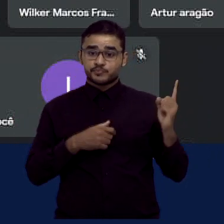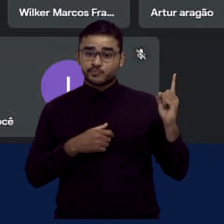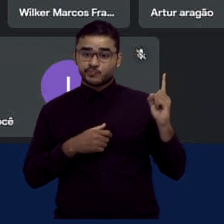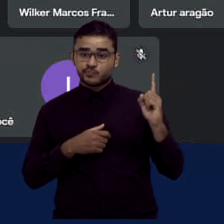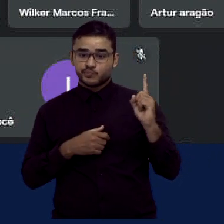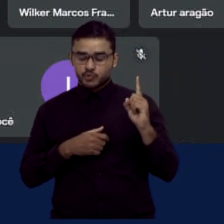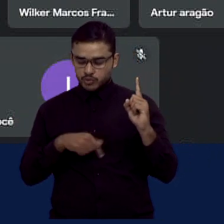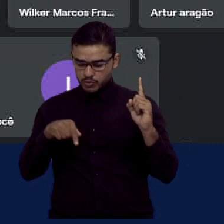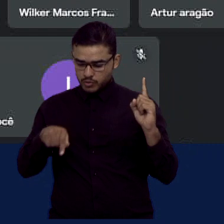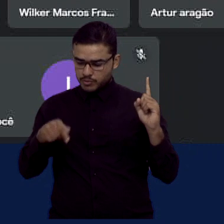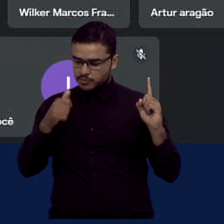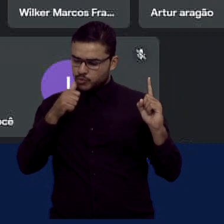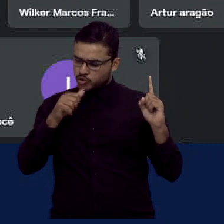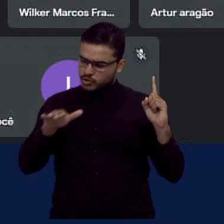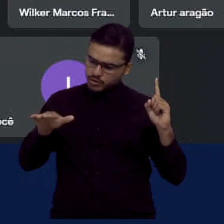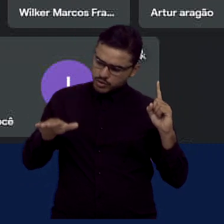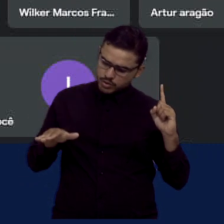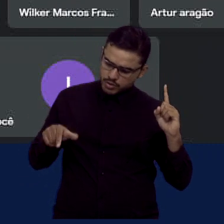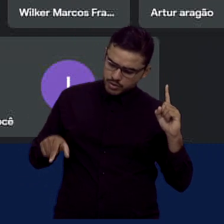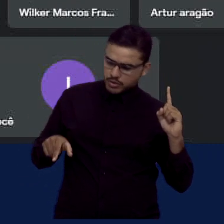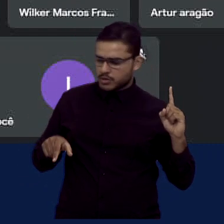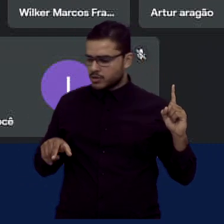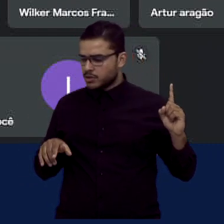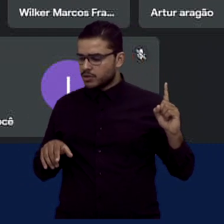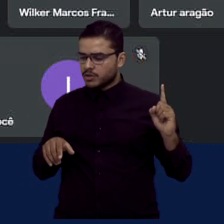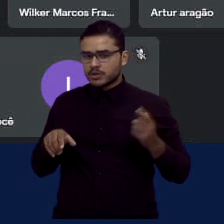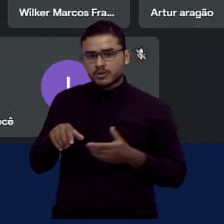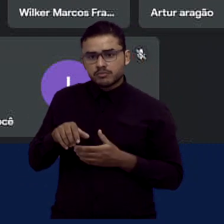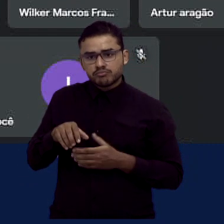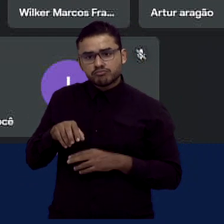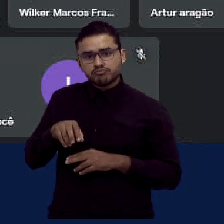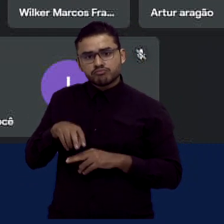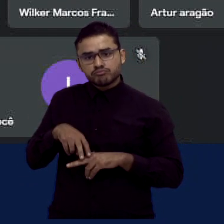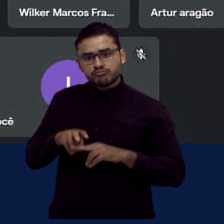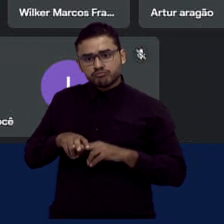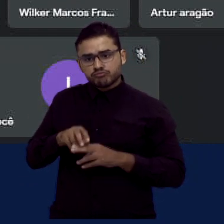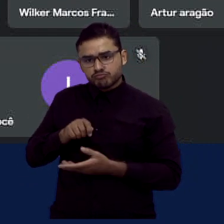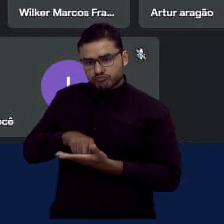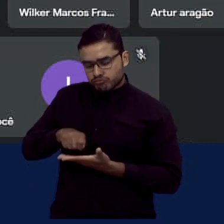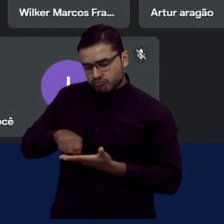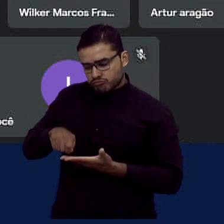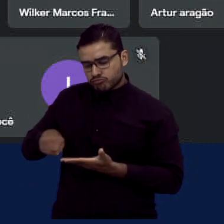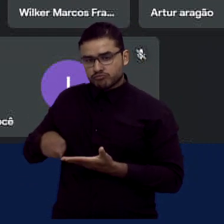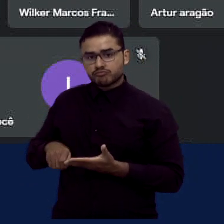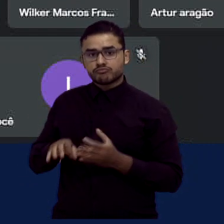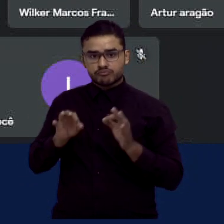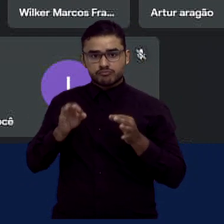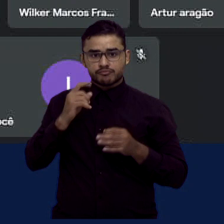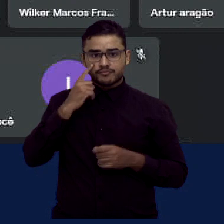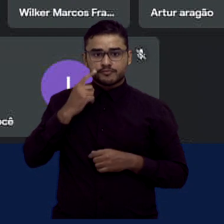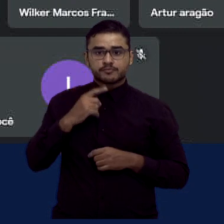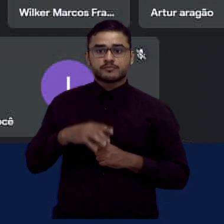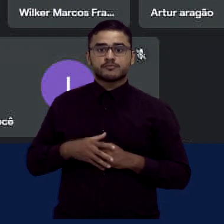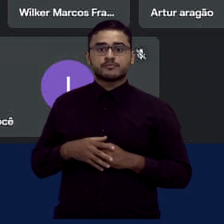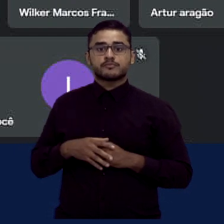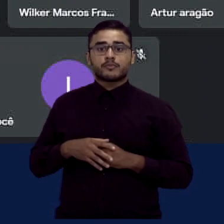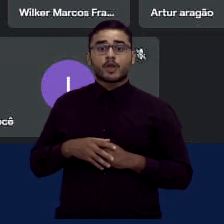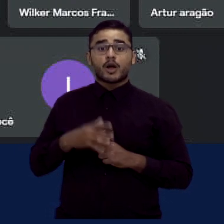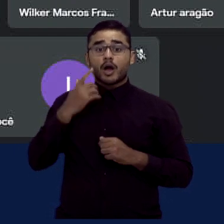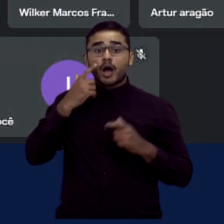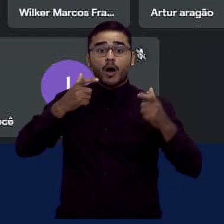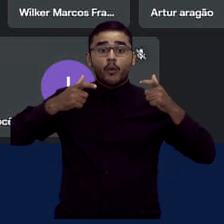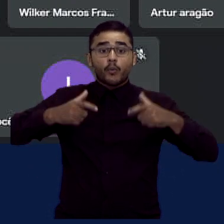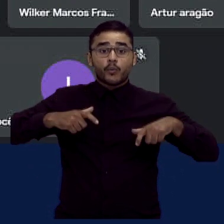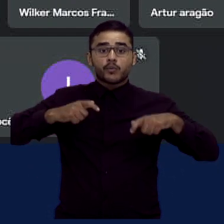quadro inteiro, grande, que te mostra elementos dela, que mostra o local em que elas estão, quem elas são,